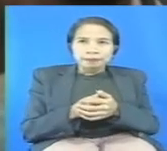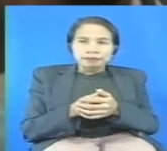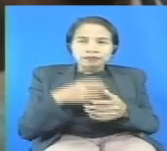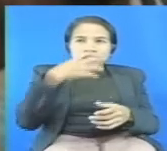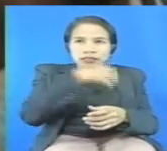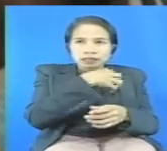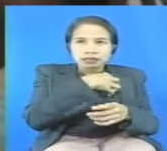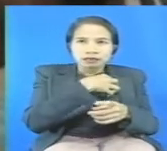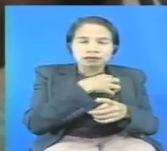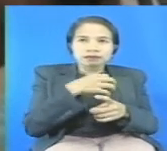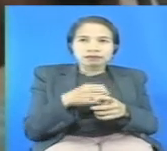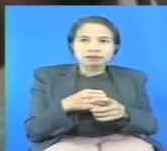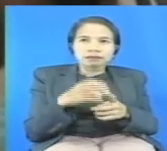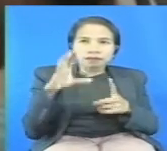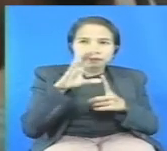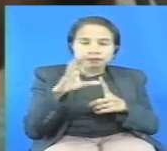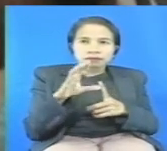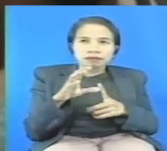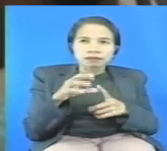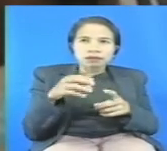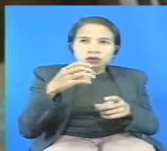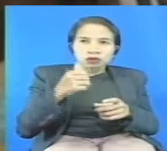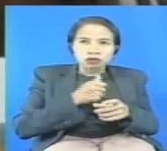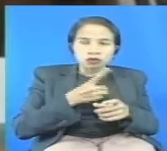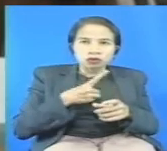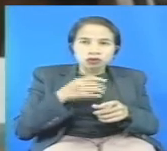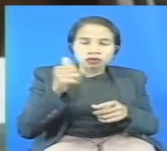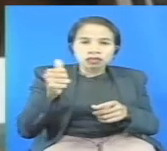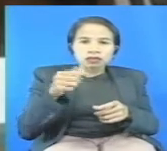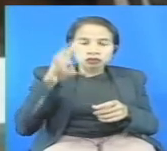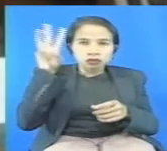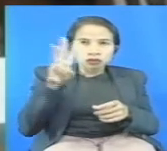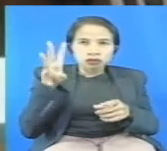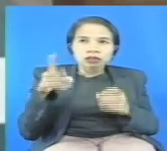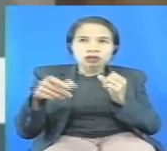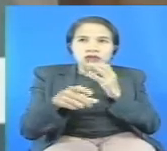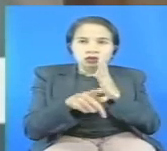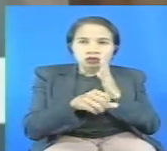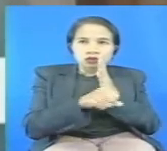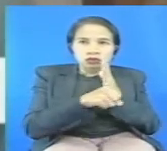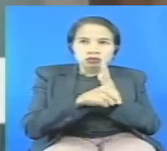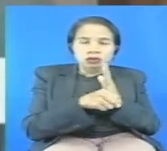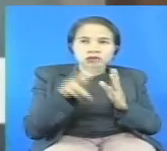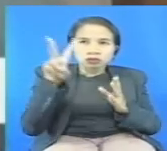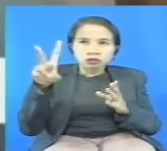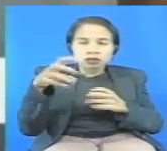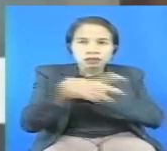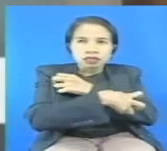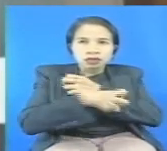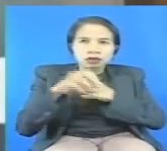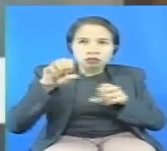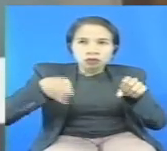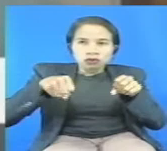Comando Esquadra Dongalesu processa quarta-feira, né, suspeito na Indrua, neve desconfia na Algomotor